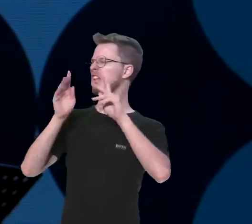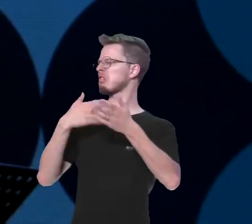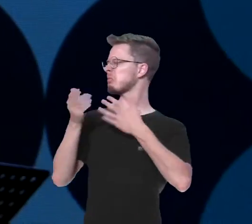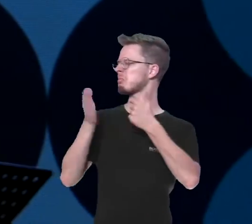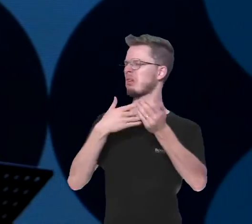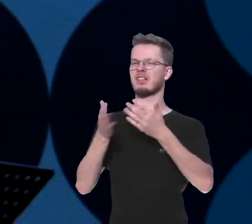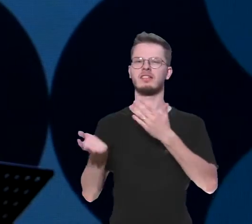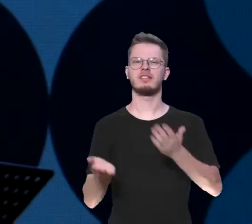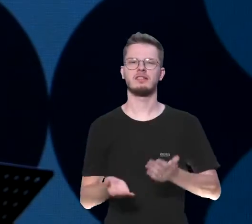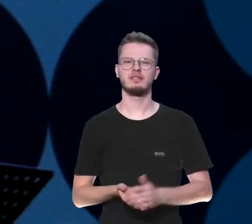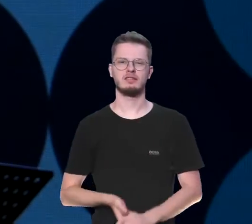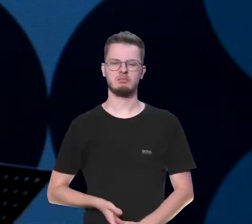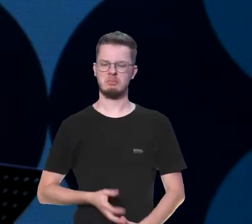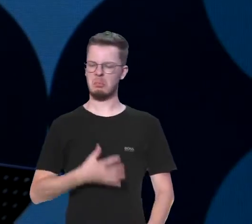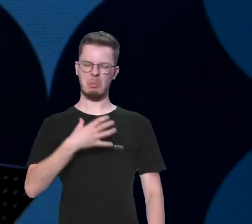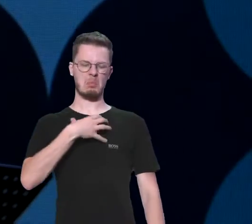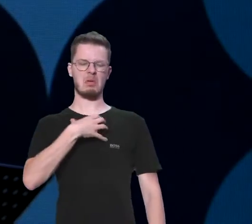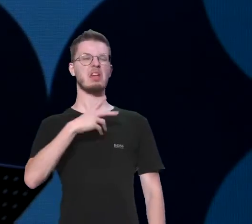jeito.